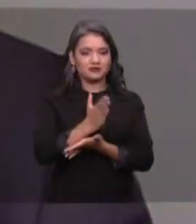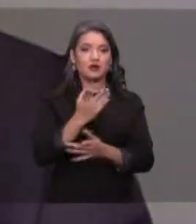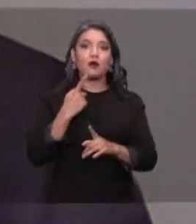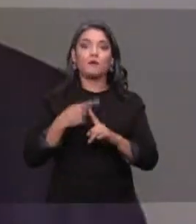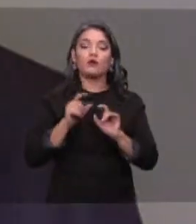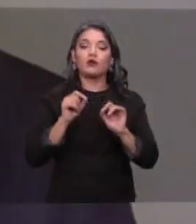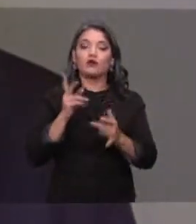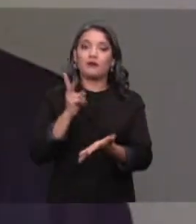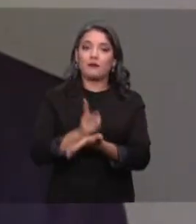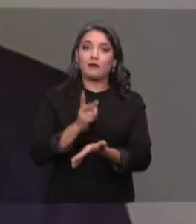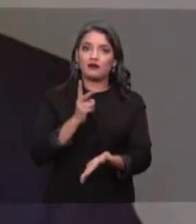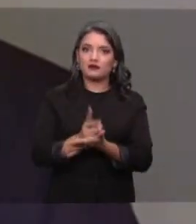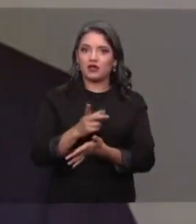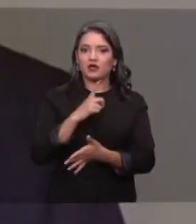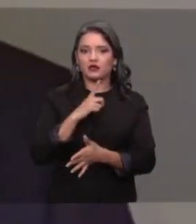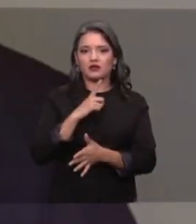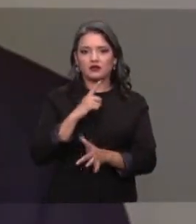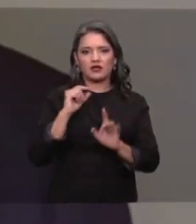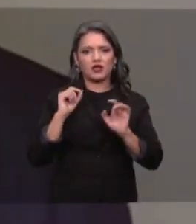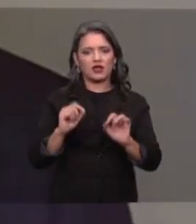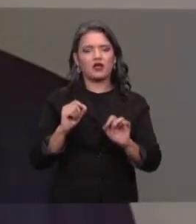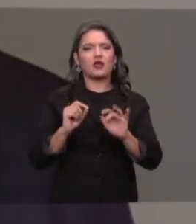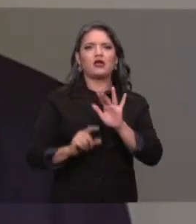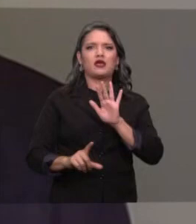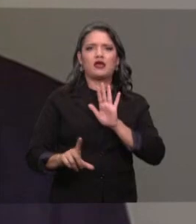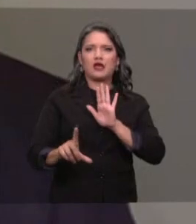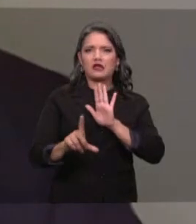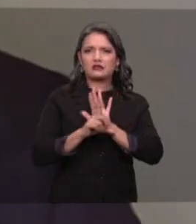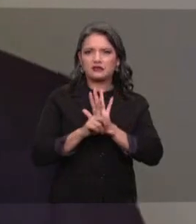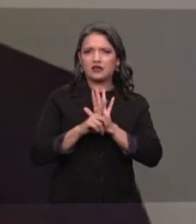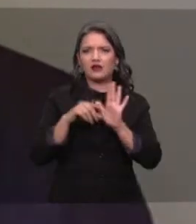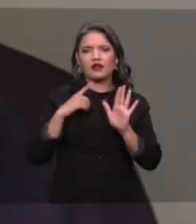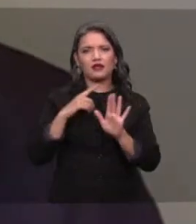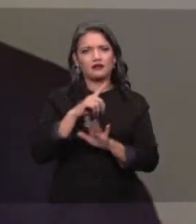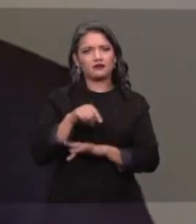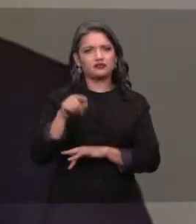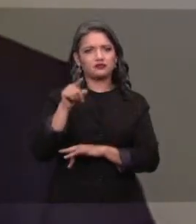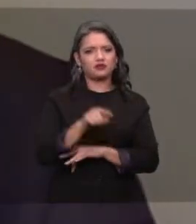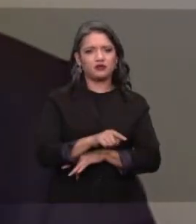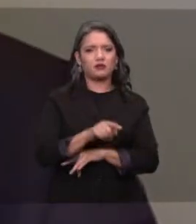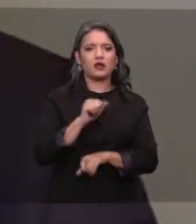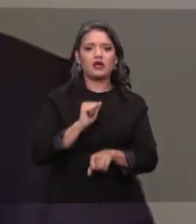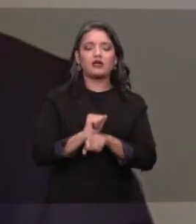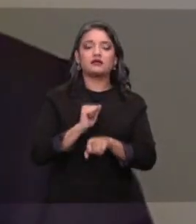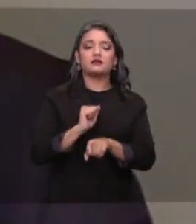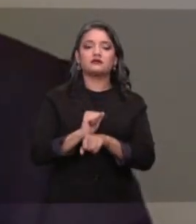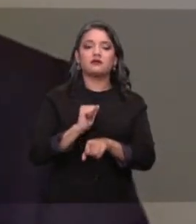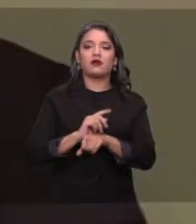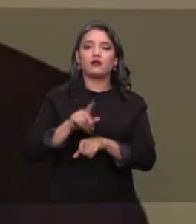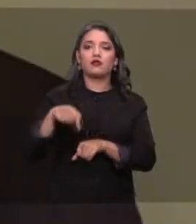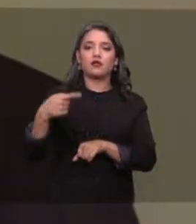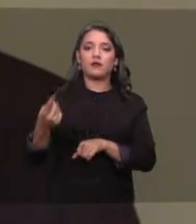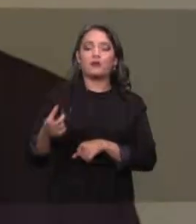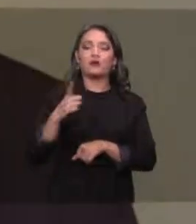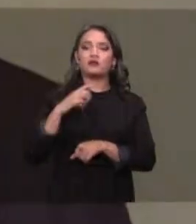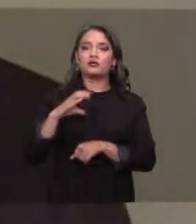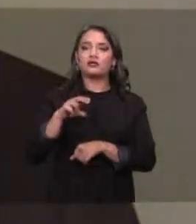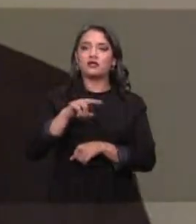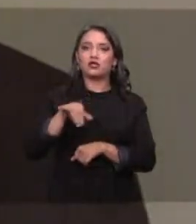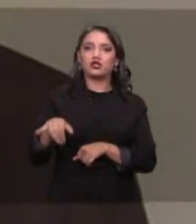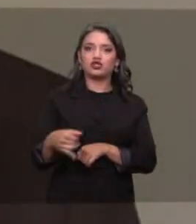para manter a suspensão de eficácia do juiz de garantias até posterior regulamentação pelo